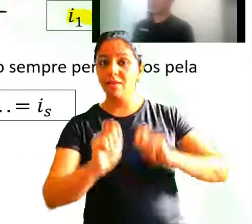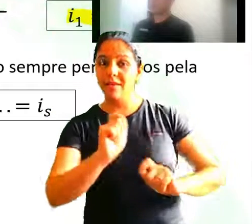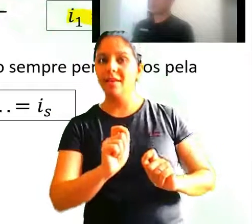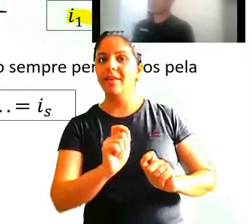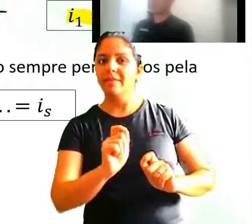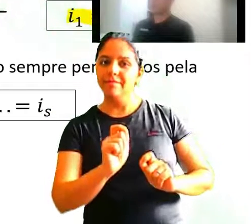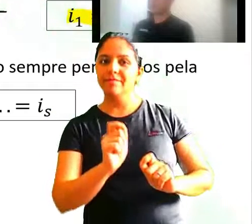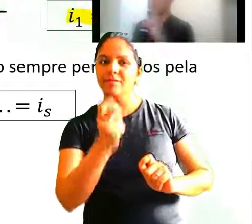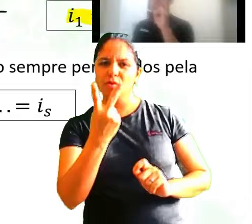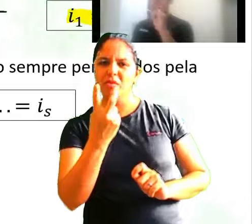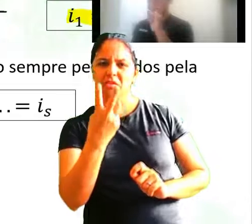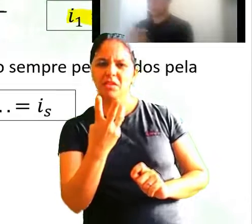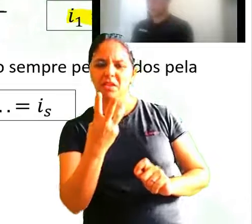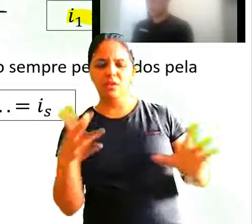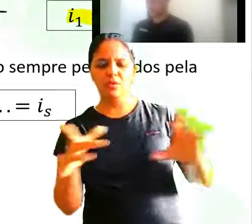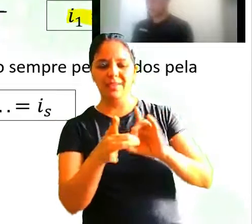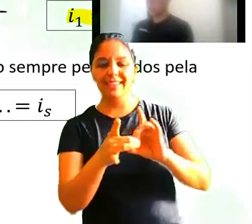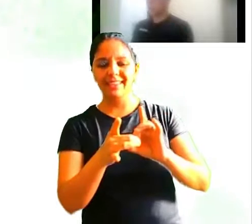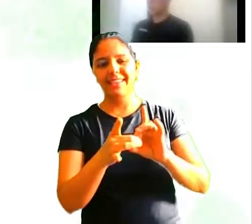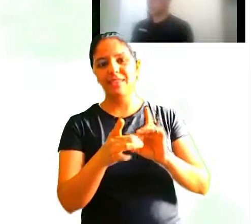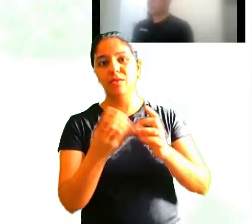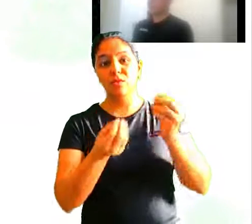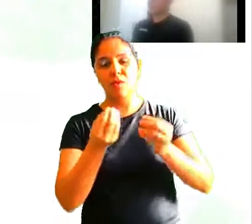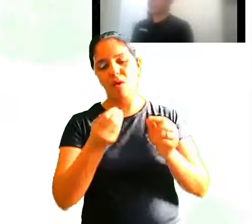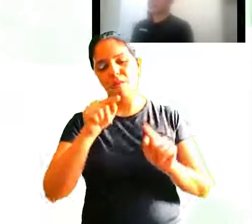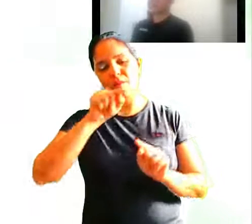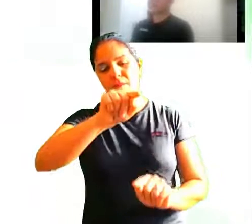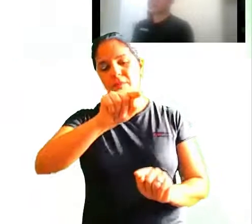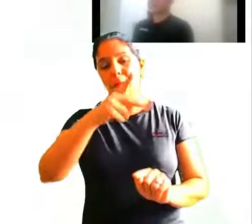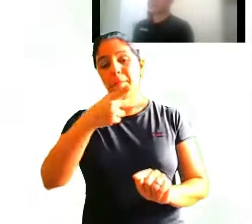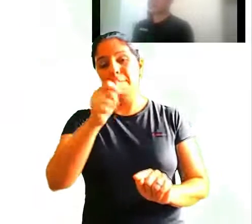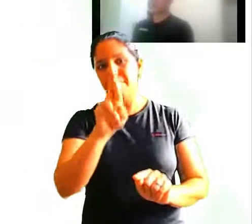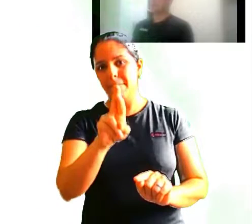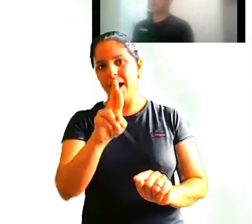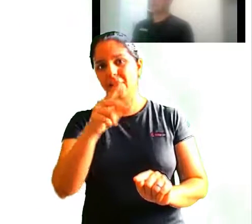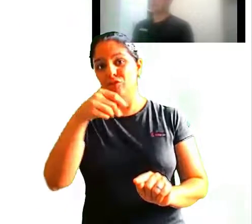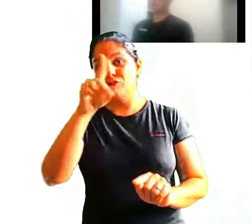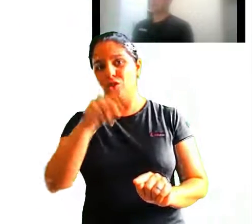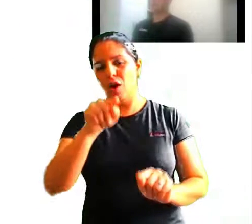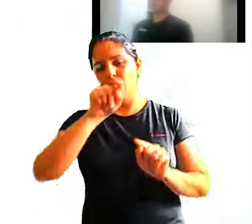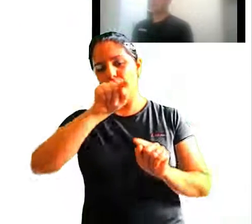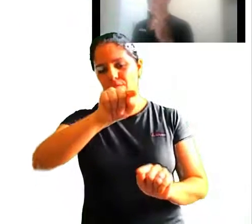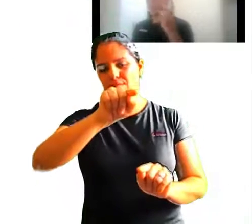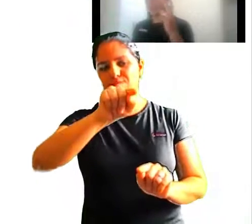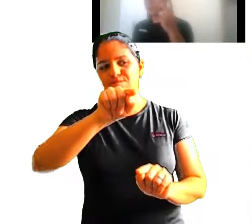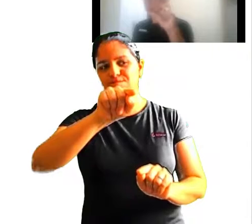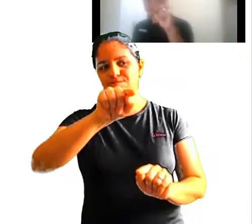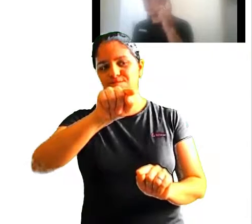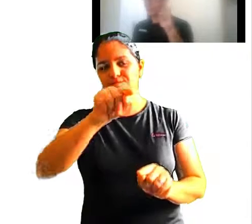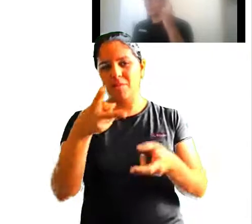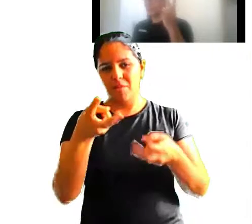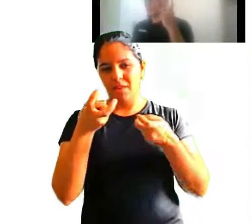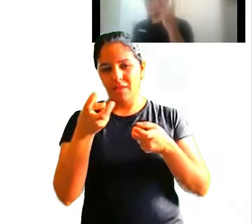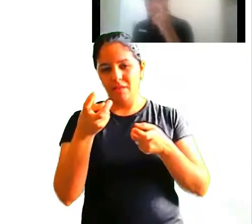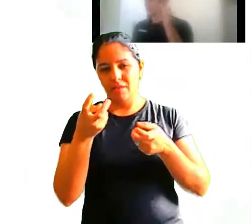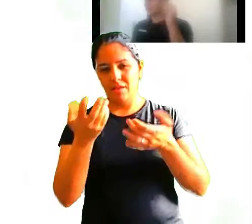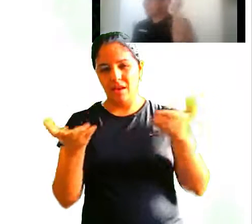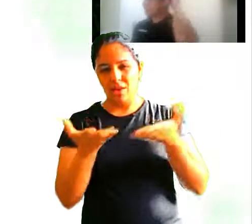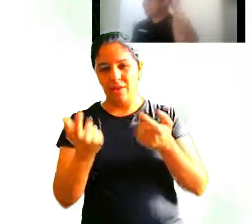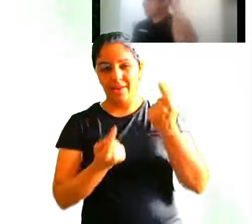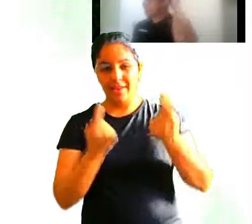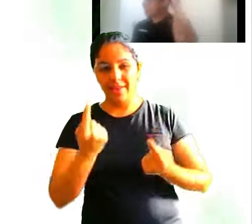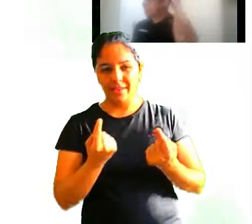né? Único nó, um único nó. Aqui, quando dois ou mais elementos estão ligados ao par de nós, né? Dois,